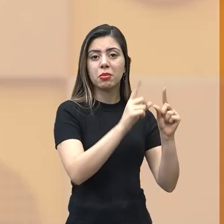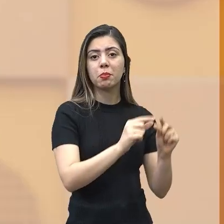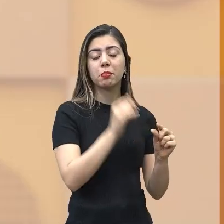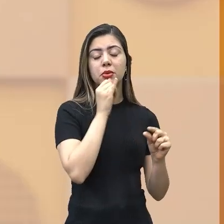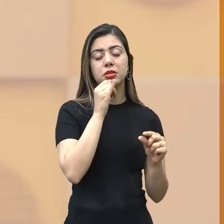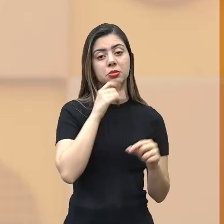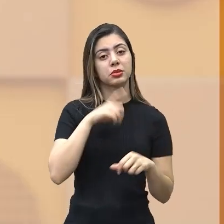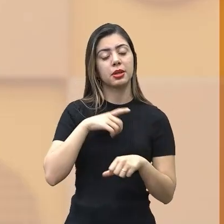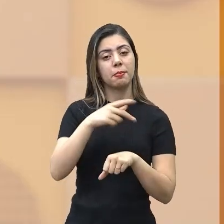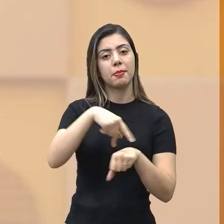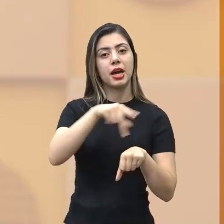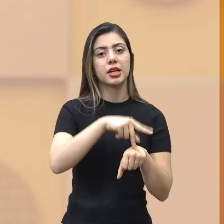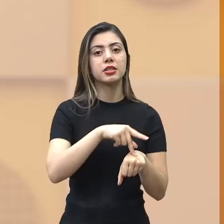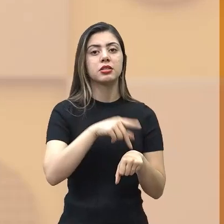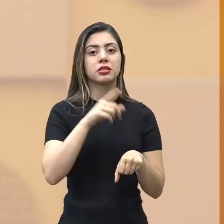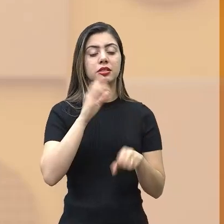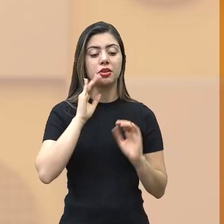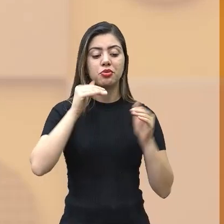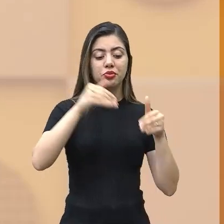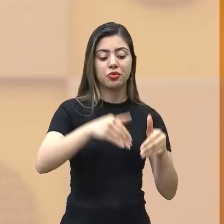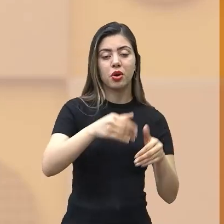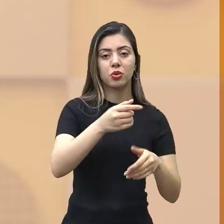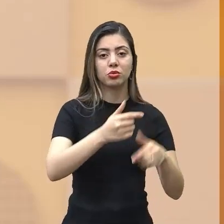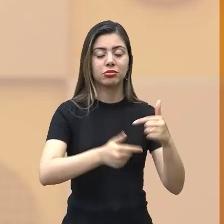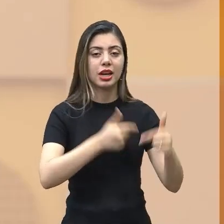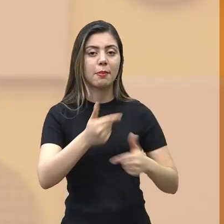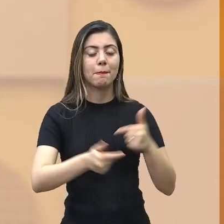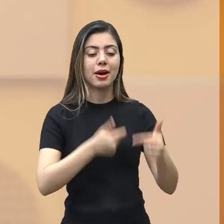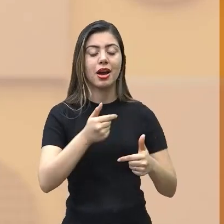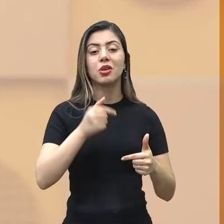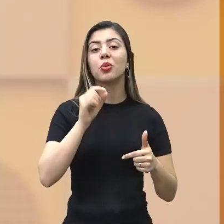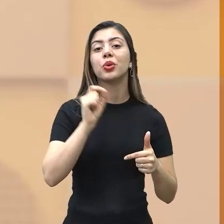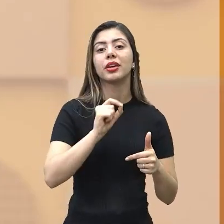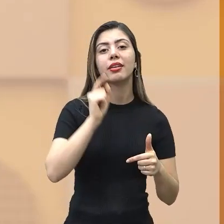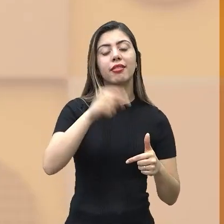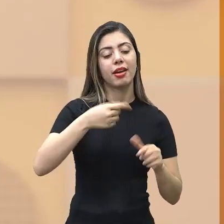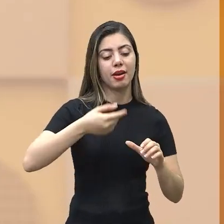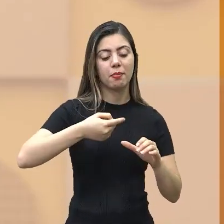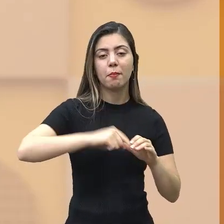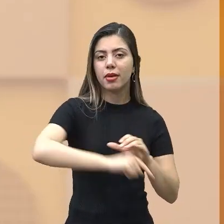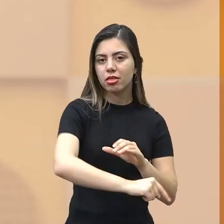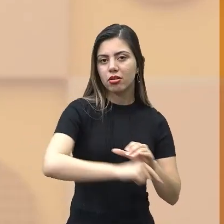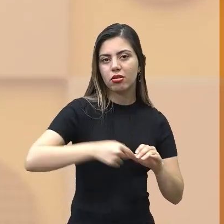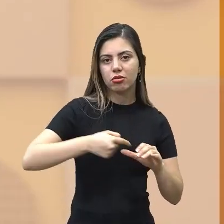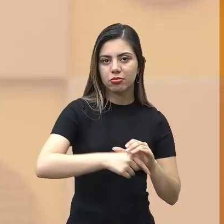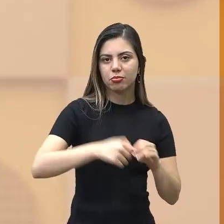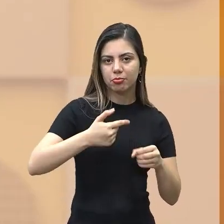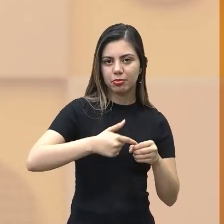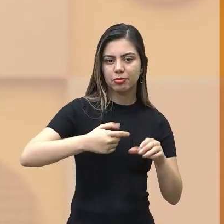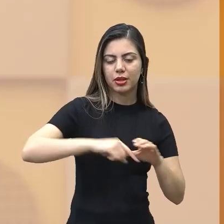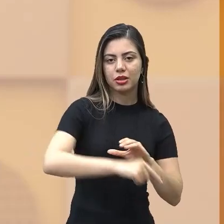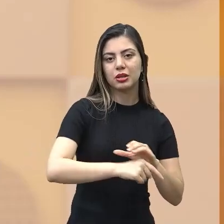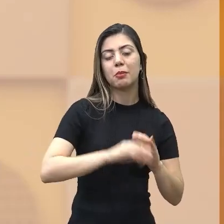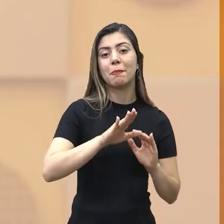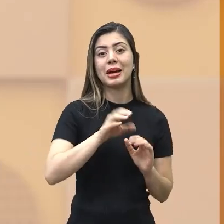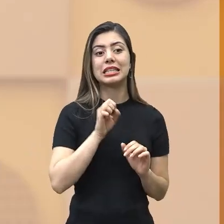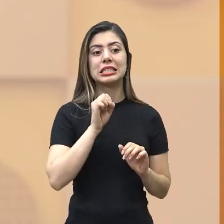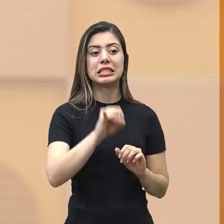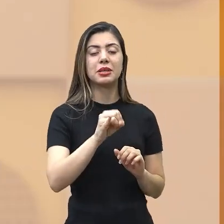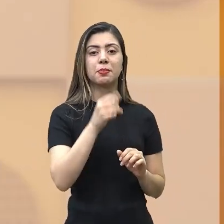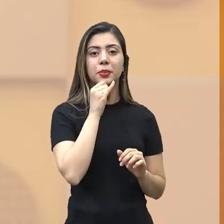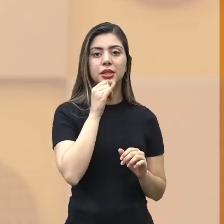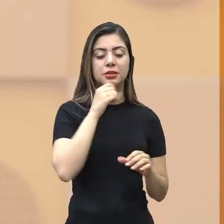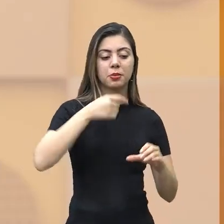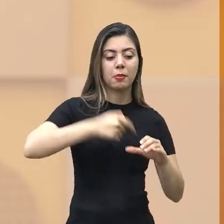por exemplo, né? Então, o país que é muito dependente só do petróleo, se acontecer alguma coisa de acabar a reserva de petróleo